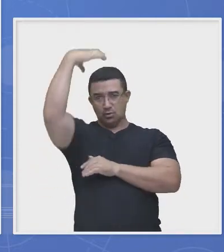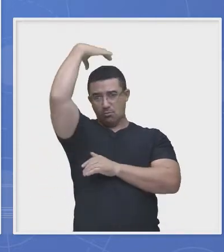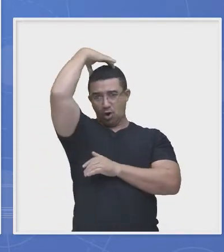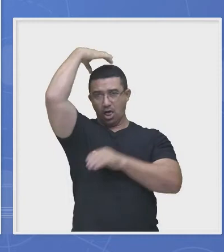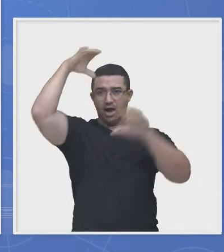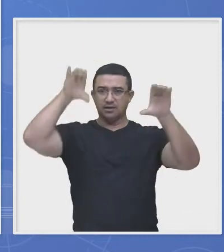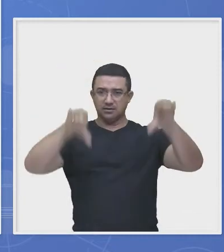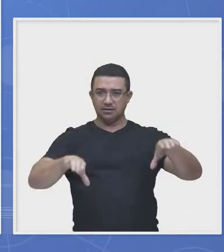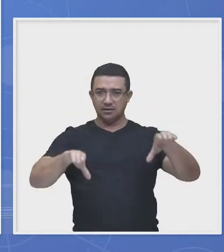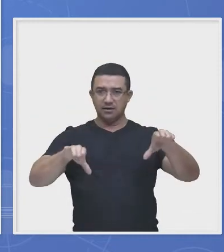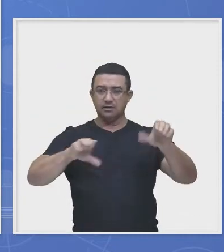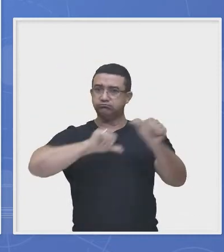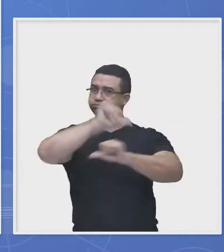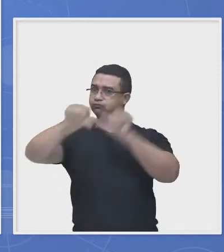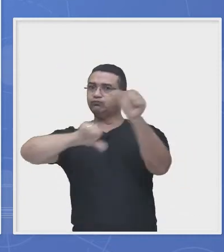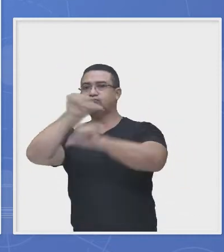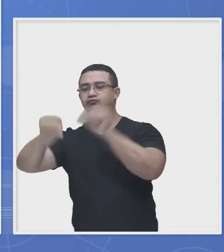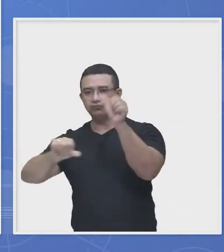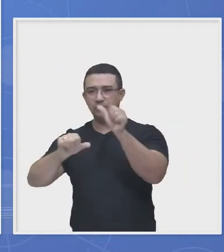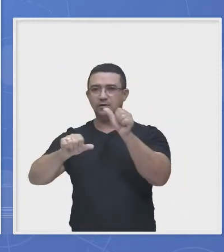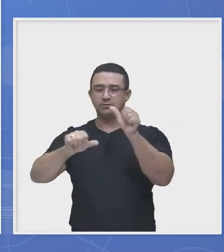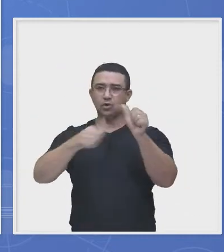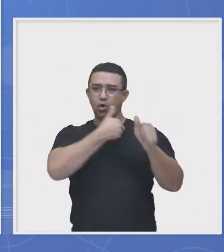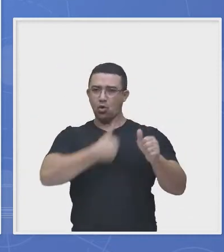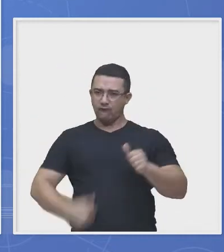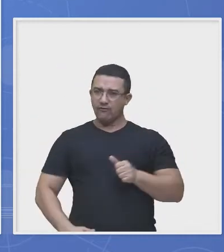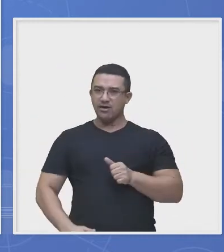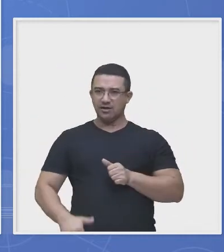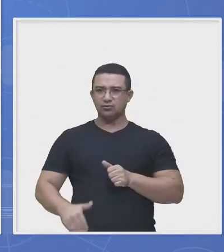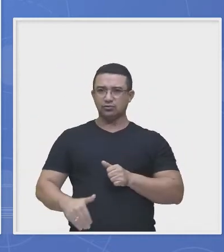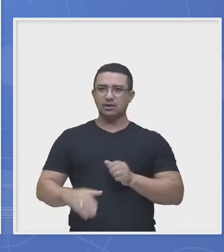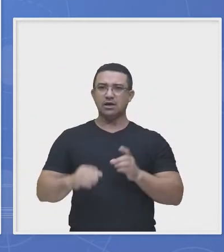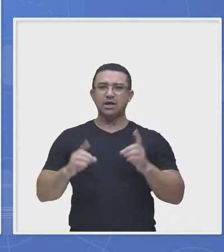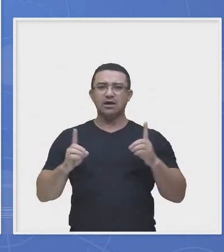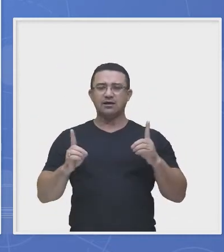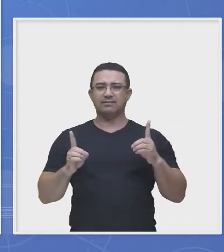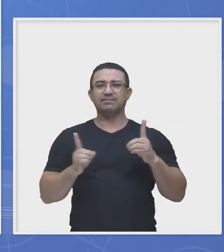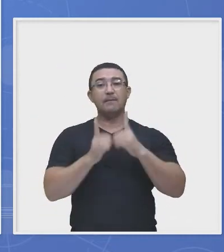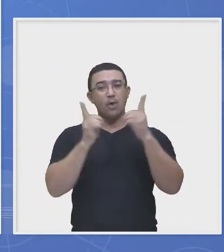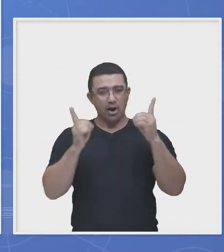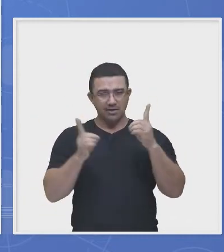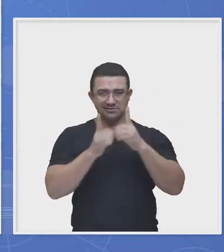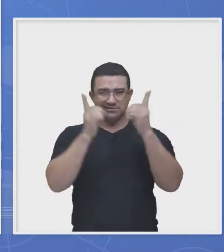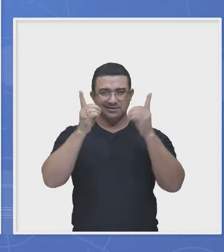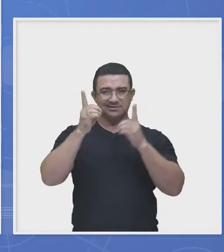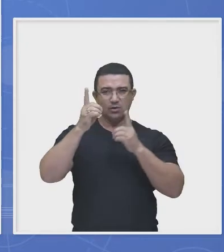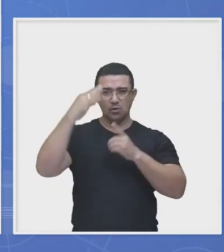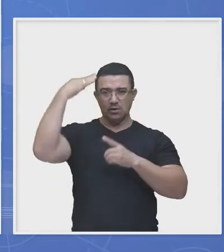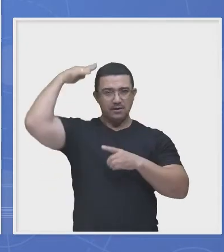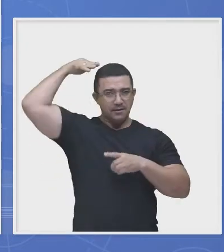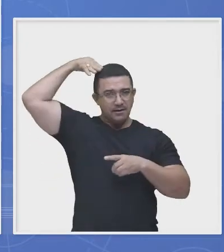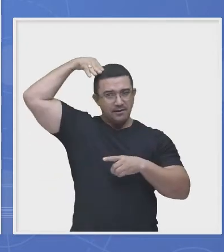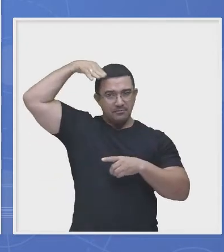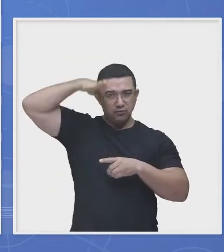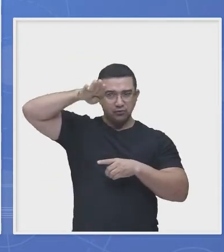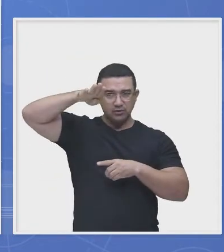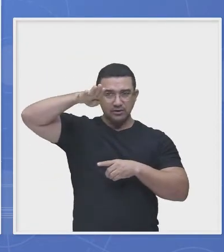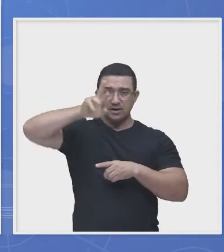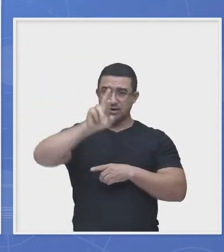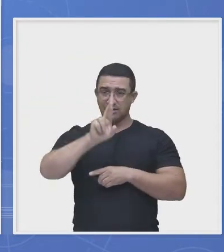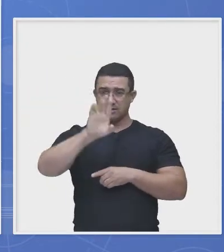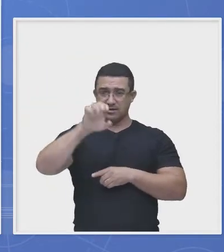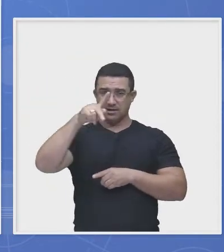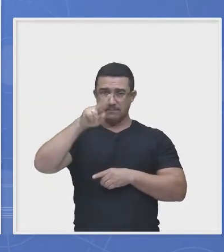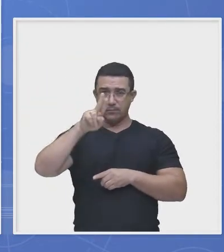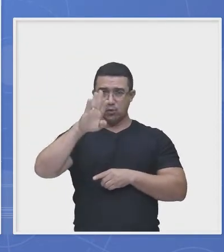entrado num regime republicano, né? Uma democracia, como a gente pode observar nas imagens aqui projetando ao lado. Então nós não vamos ter mais